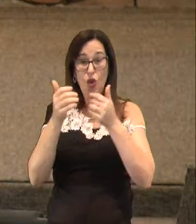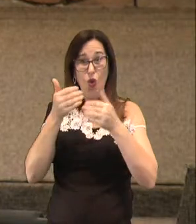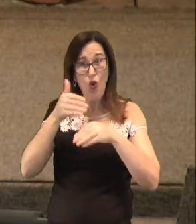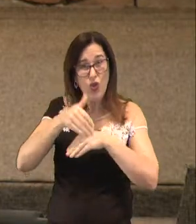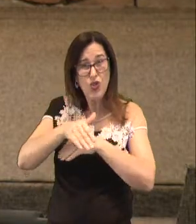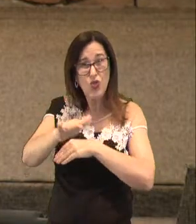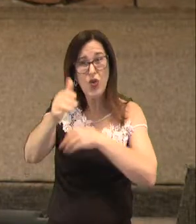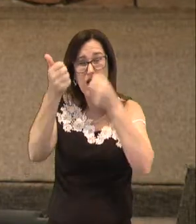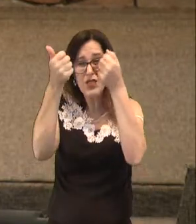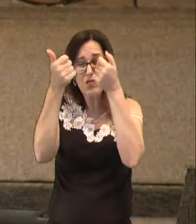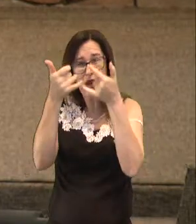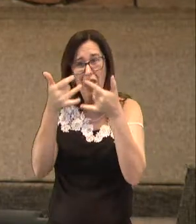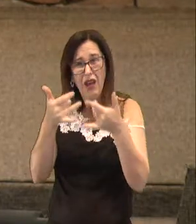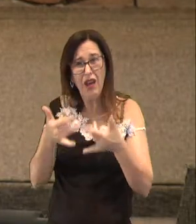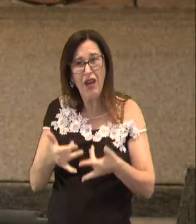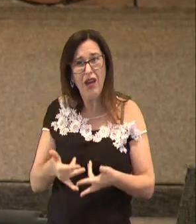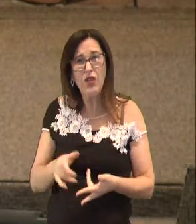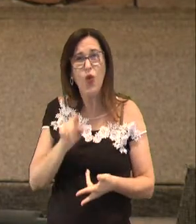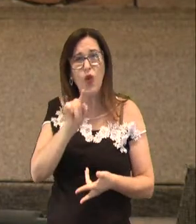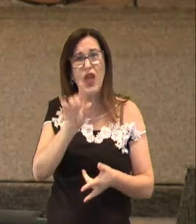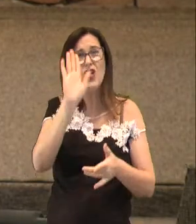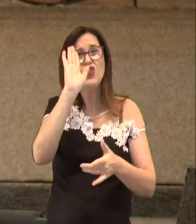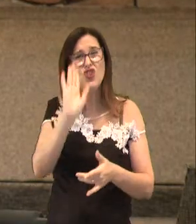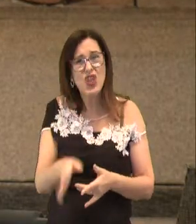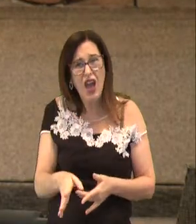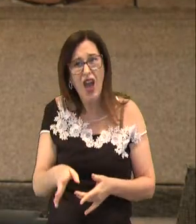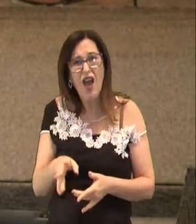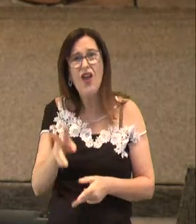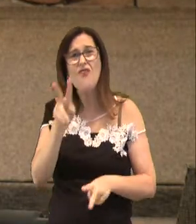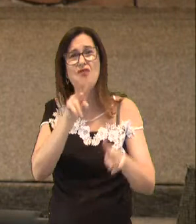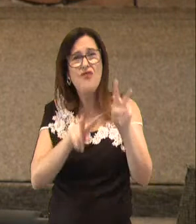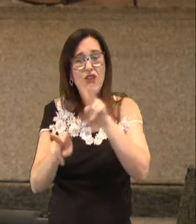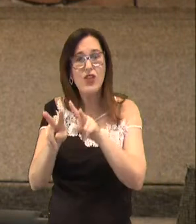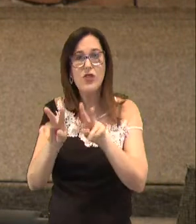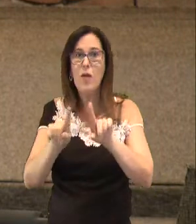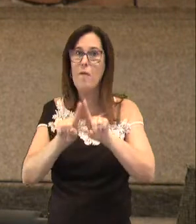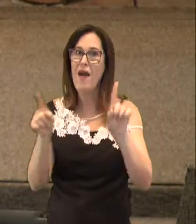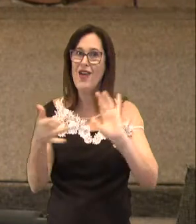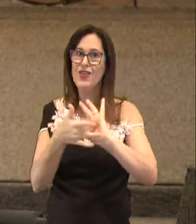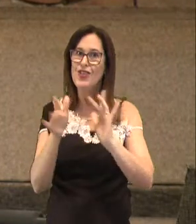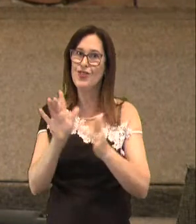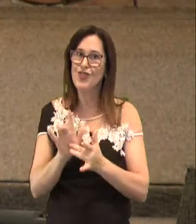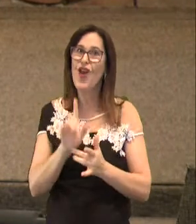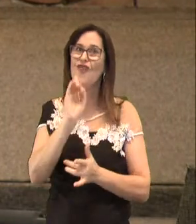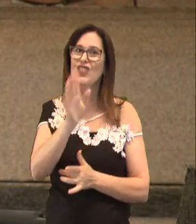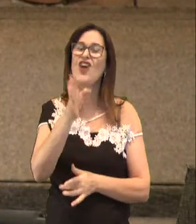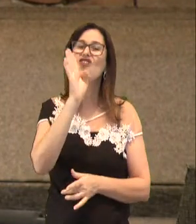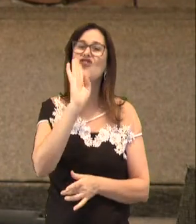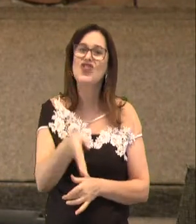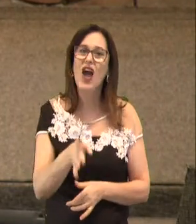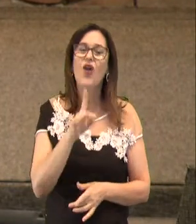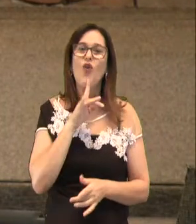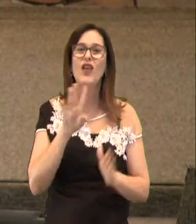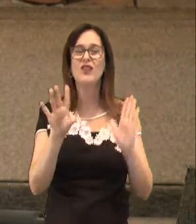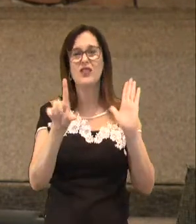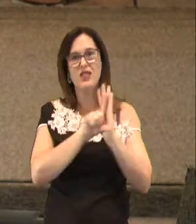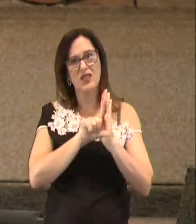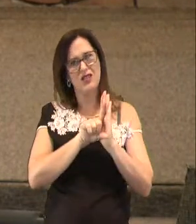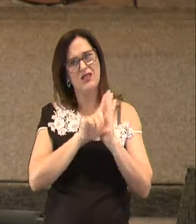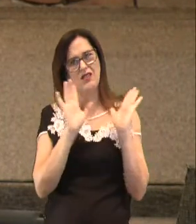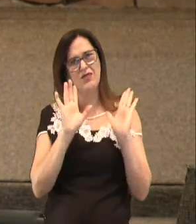eles, falando sobre aquilo que eles já tinham ouvido, mas porém Jesus dizia, eles já conheciam a lei, eles